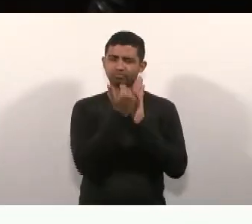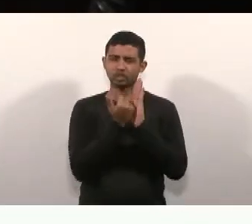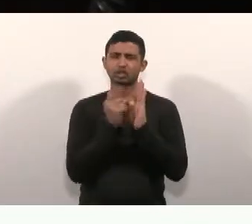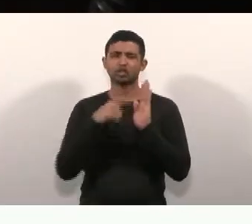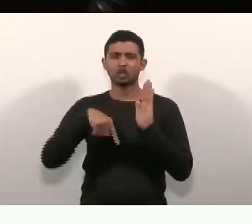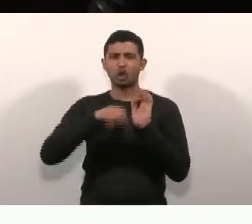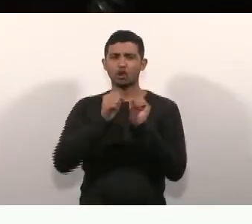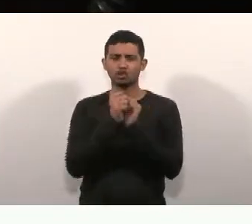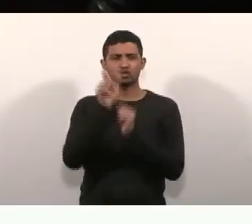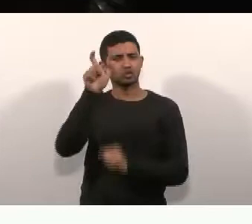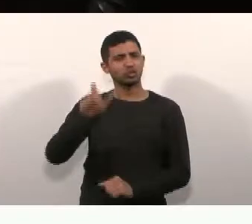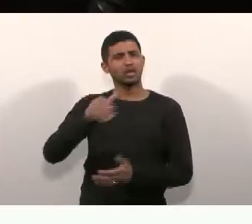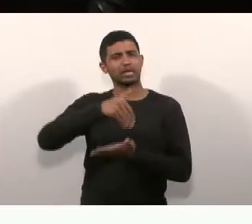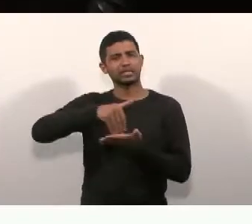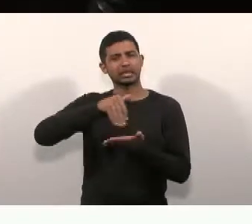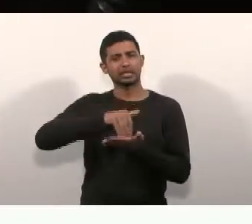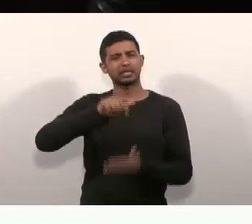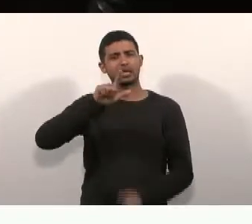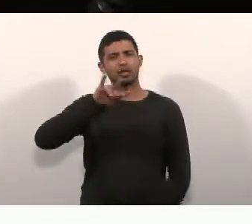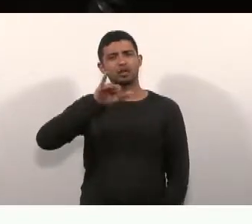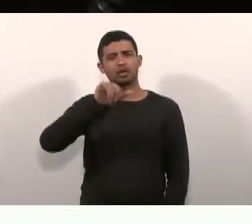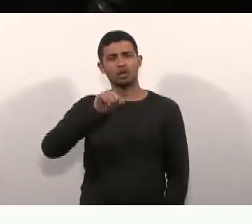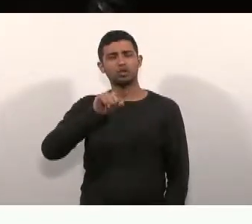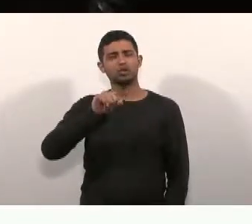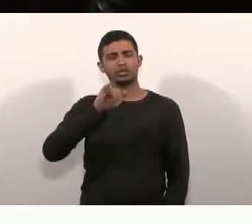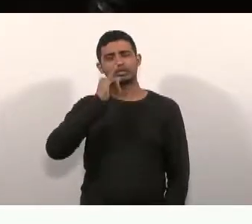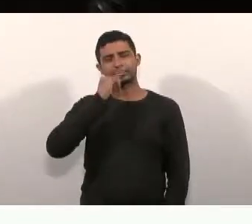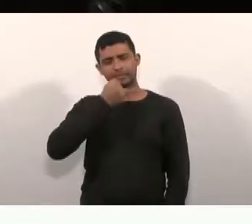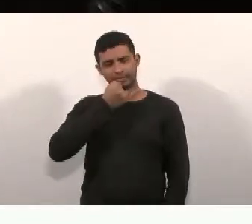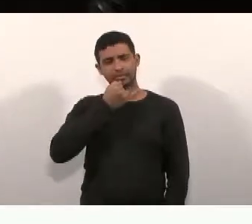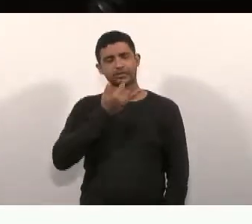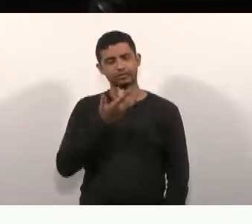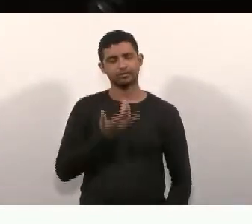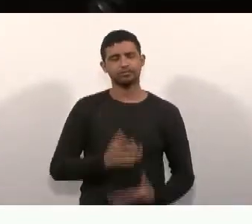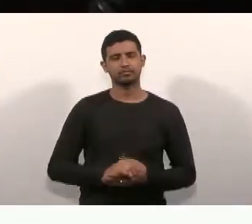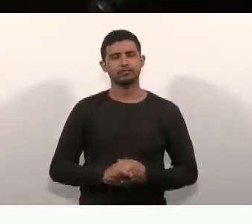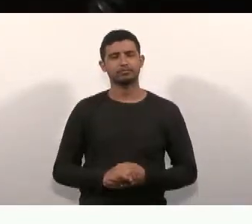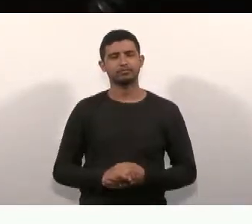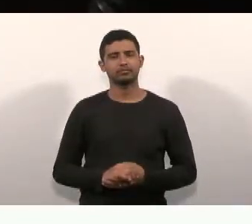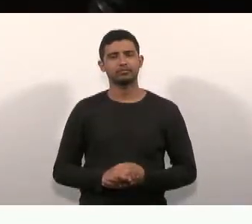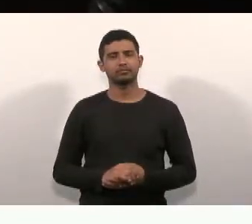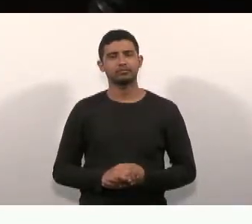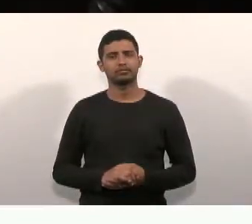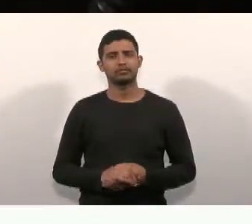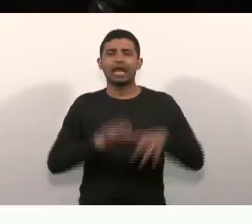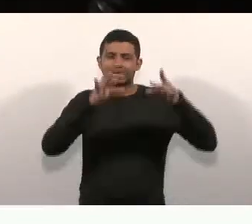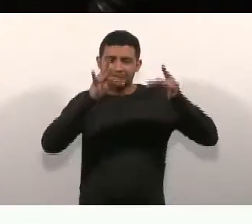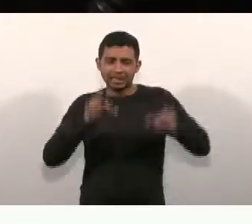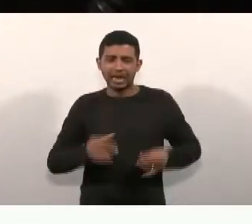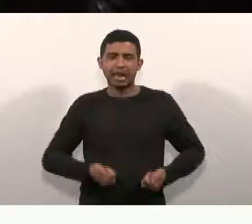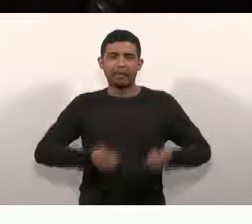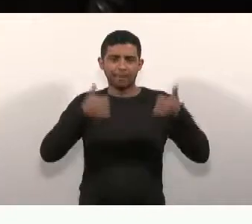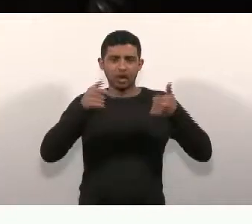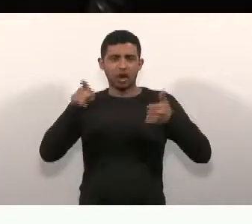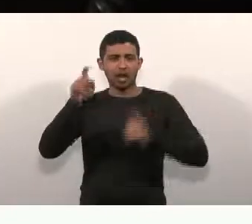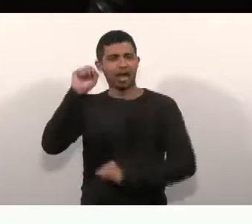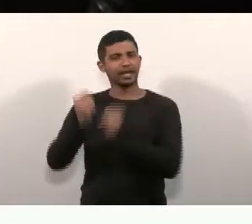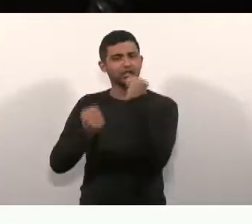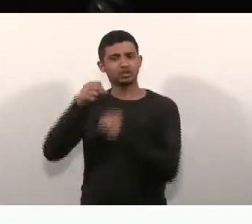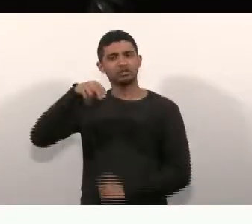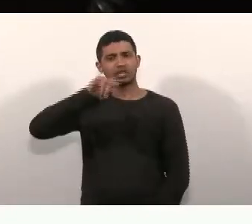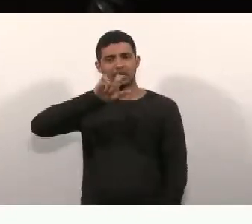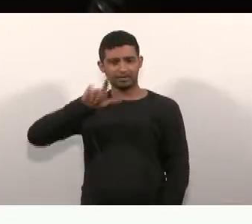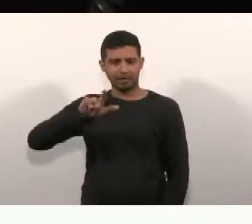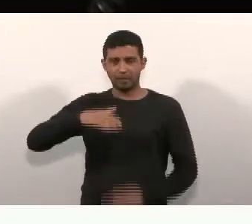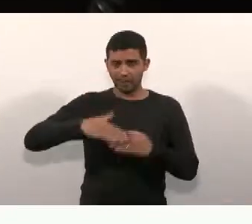a maior detalhamento sobre como que tem sido visto a questão da indústria naval. Então, assim que tiver a data fechada, pode ter certeza que